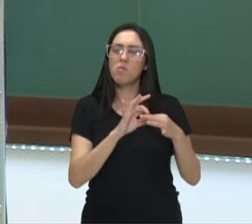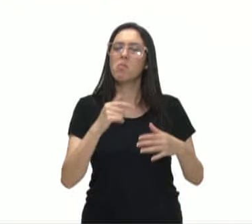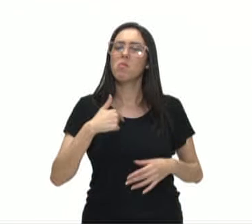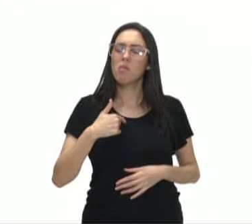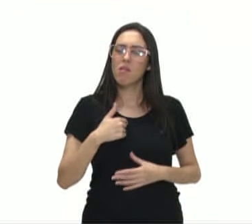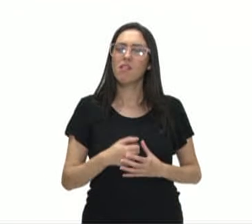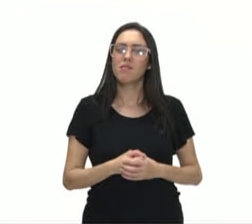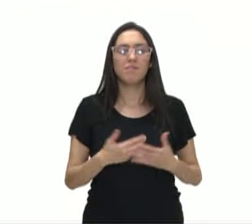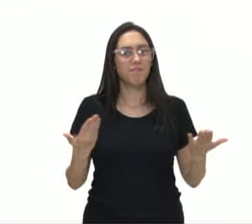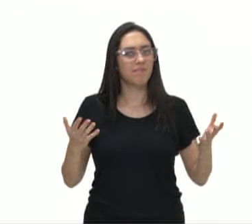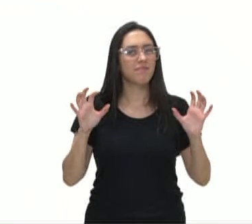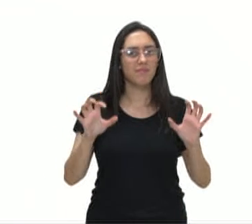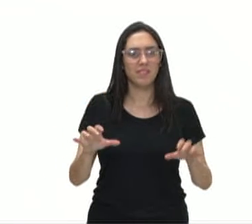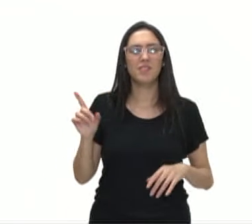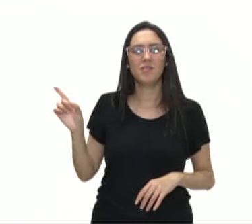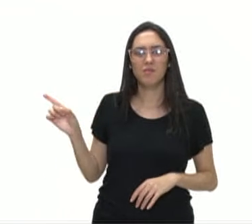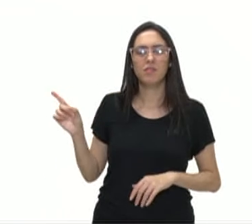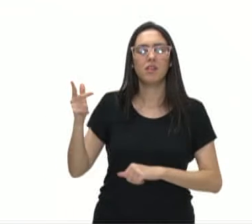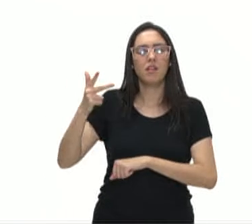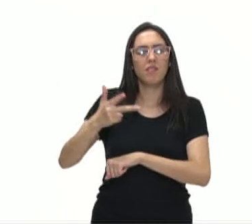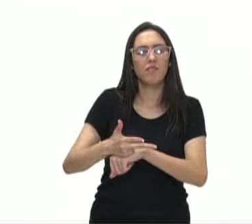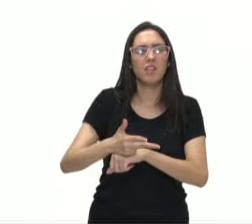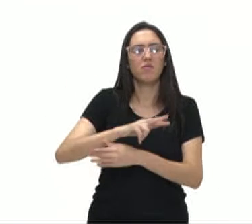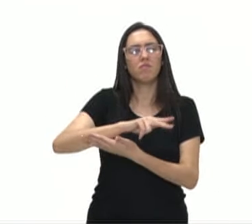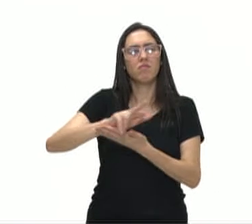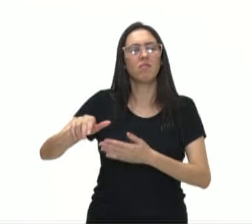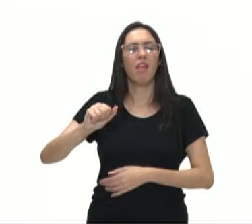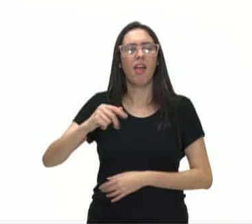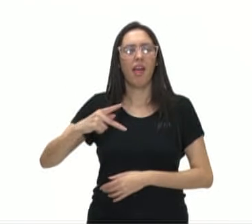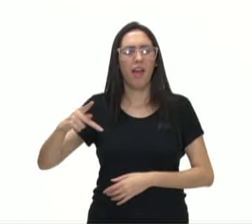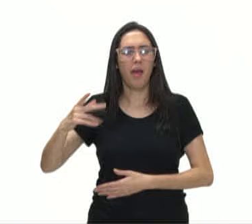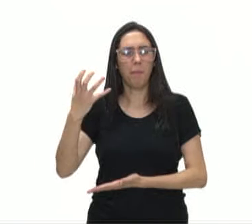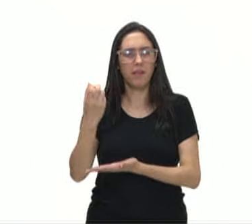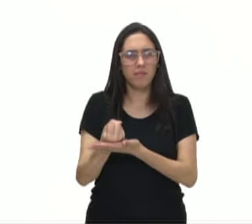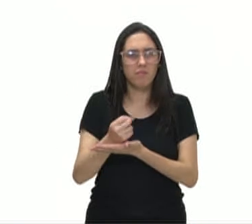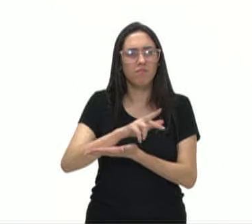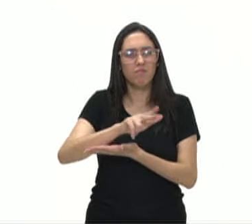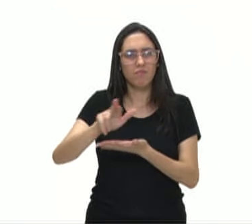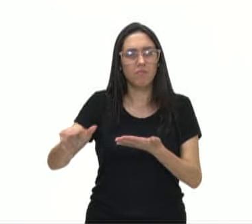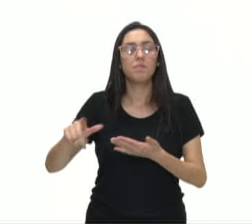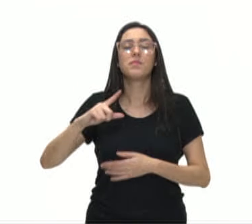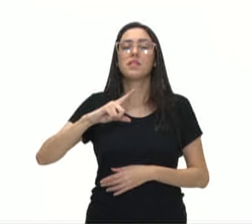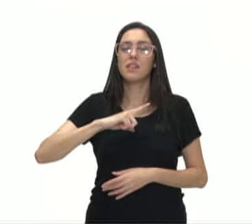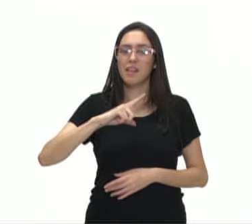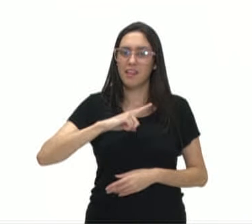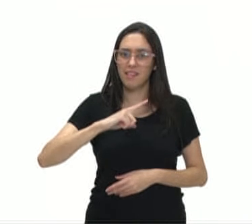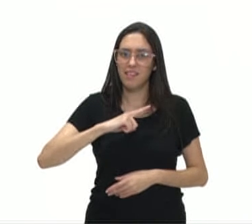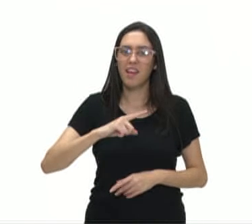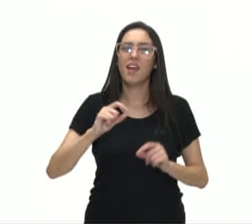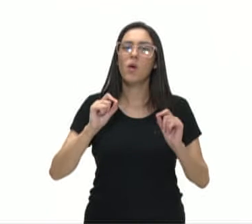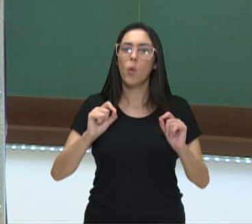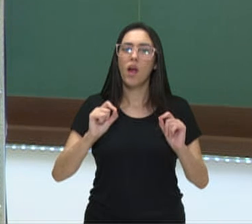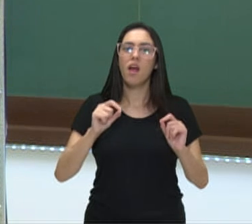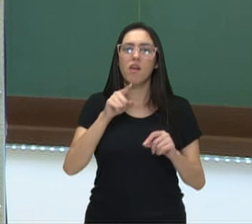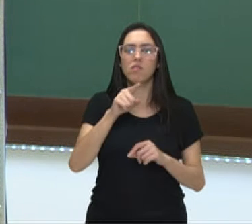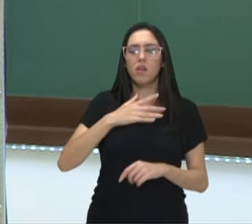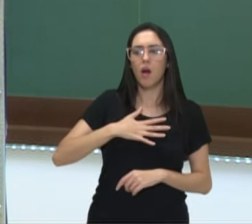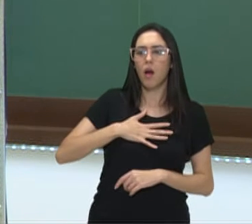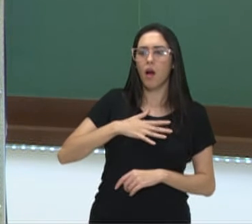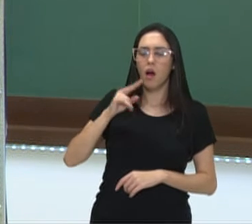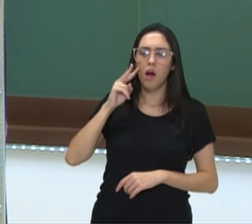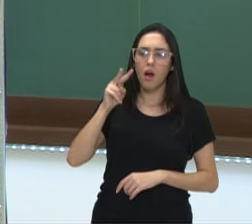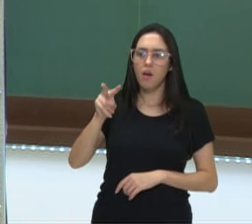a gente está falando aqui, ó. Os vídeos, os aplicativos, tudo isso relacionado com o quê? Com as suas preferências de